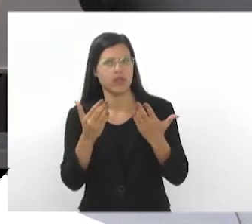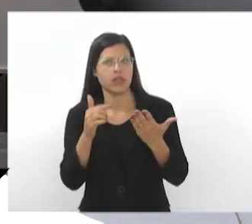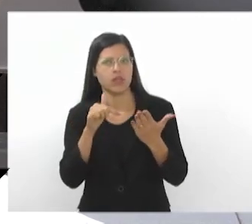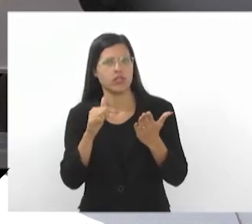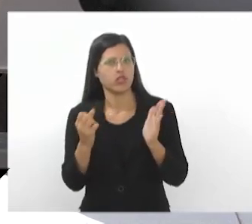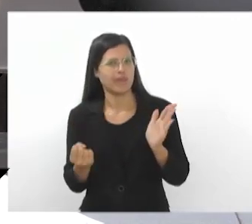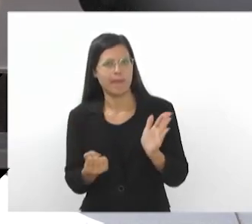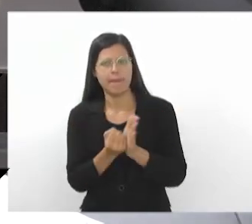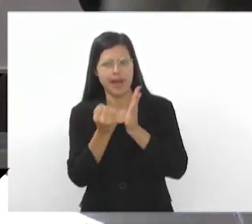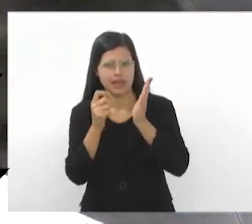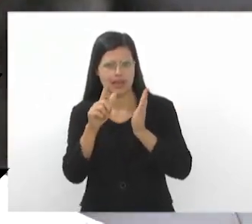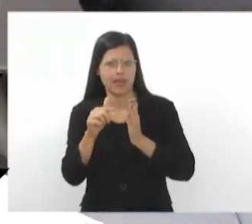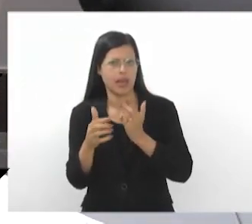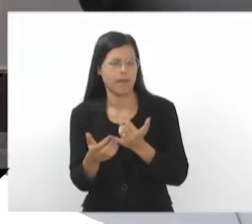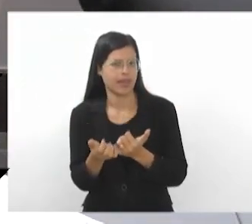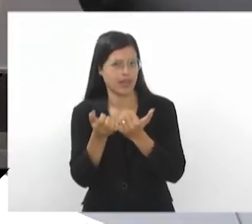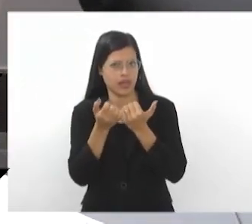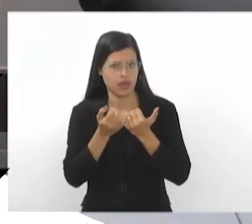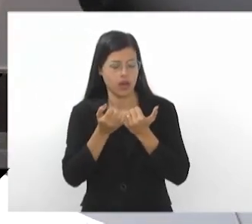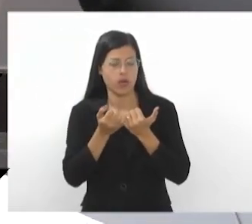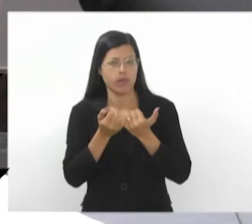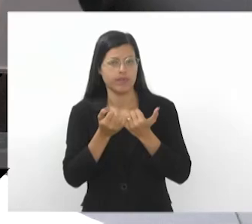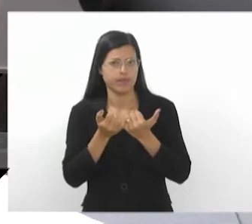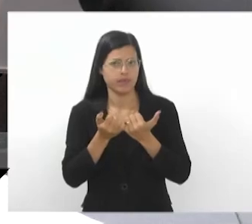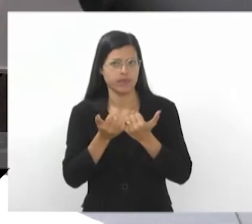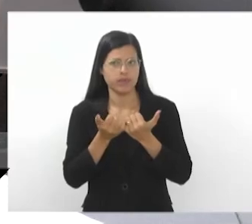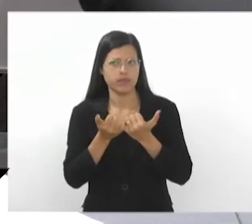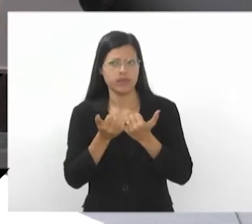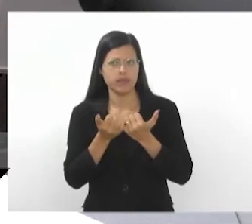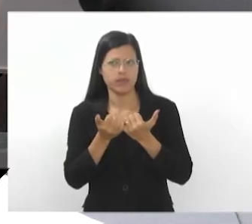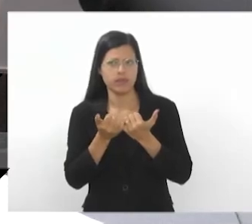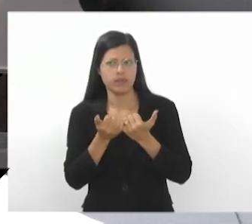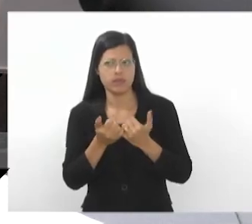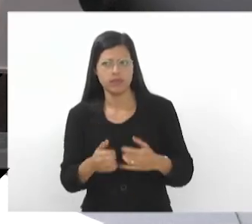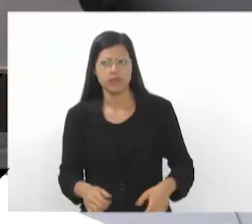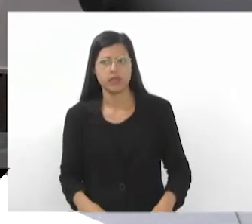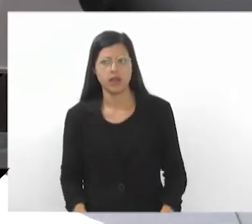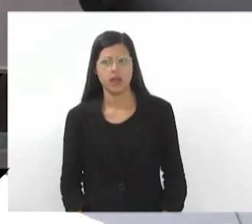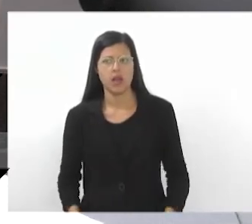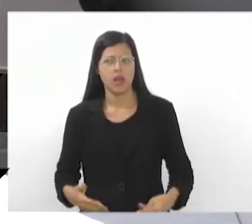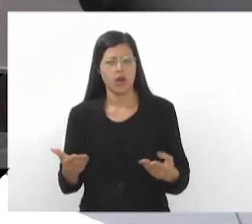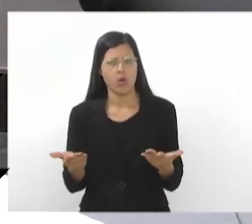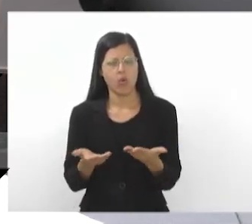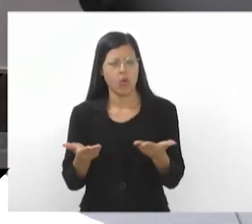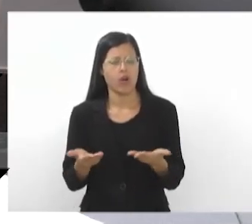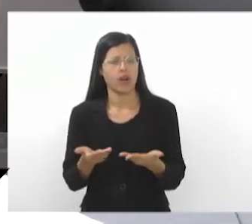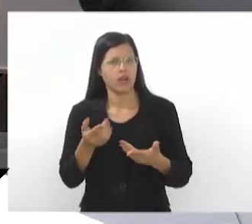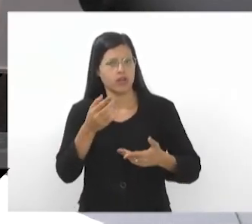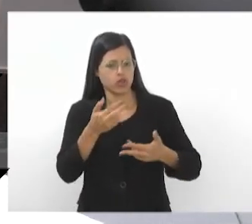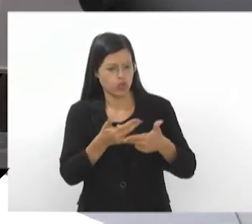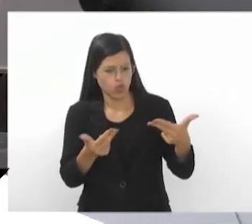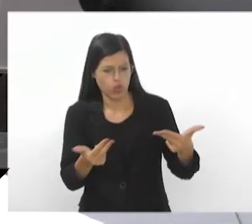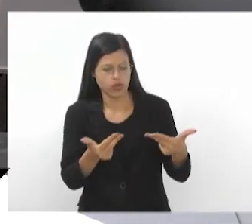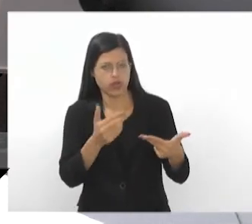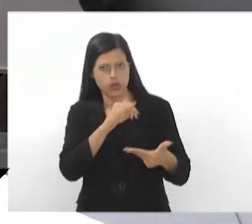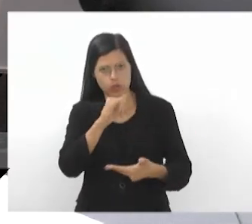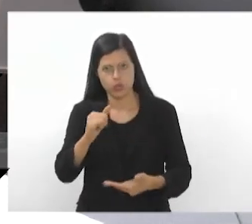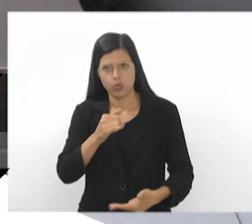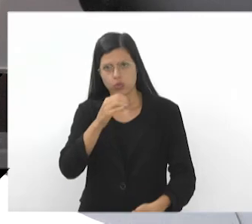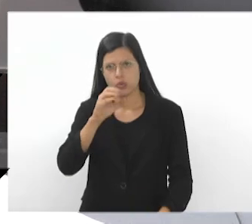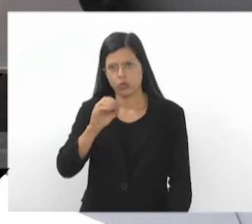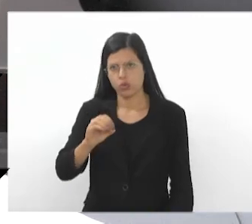aquele imaterial. Agora, a obra do Jô Soares, no meu